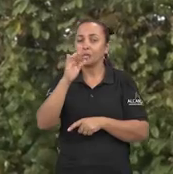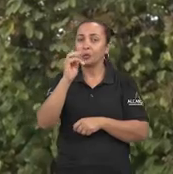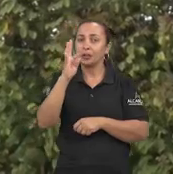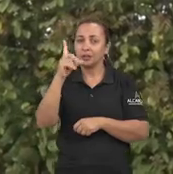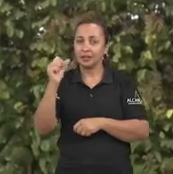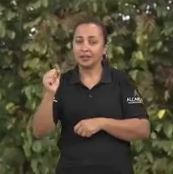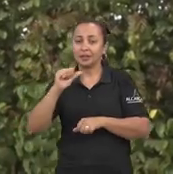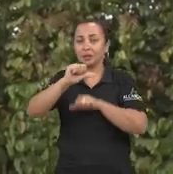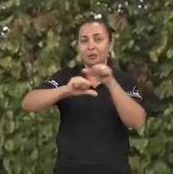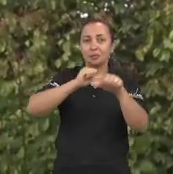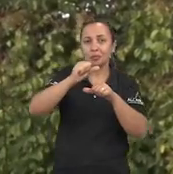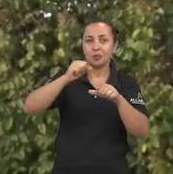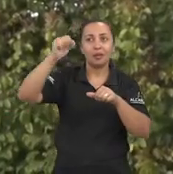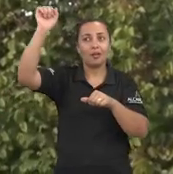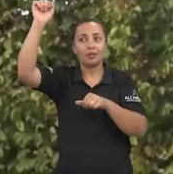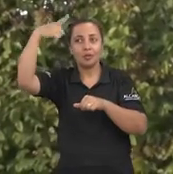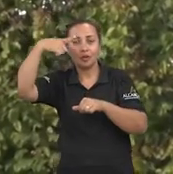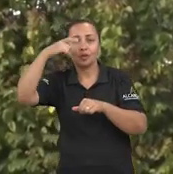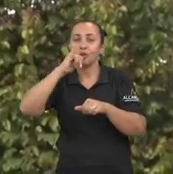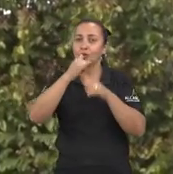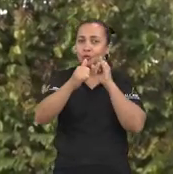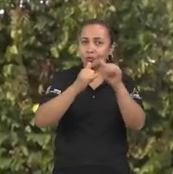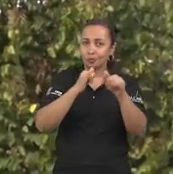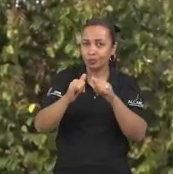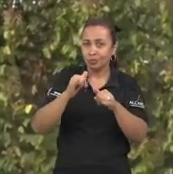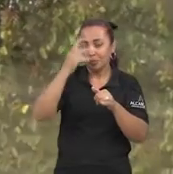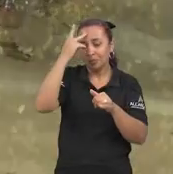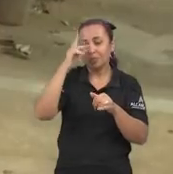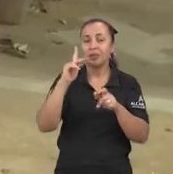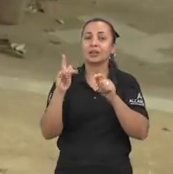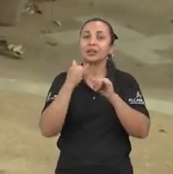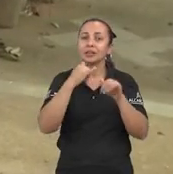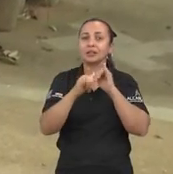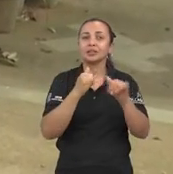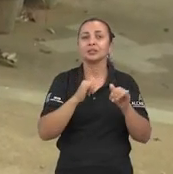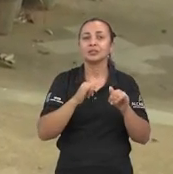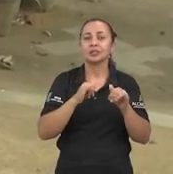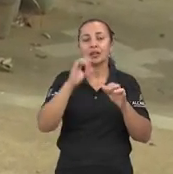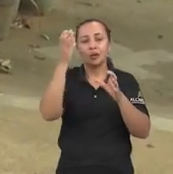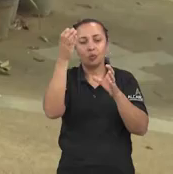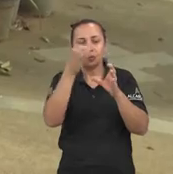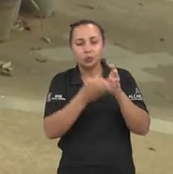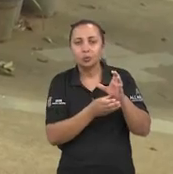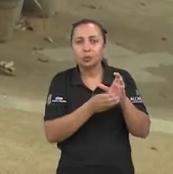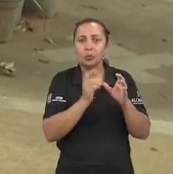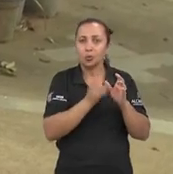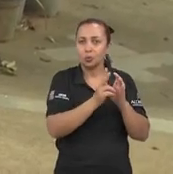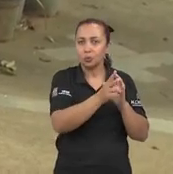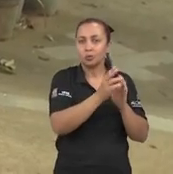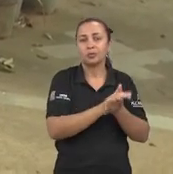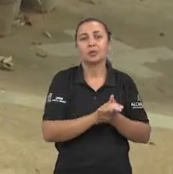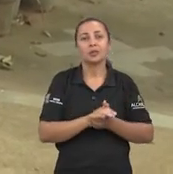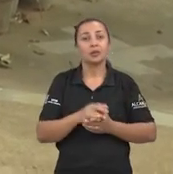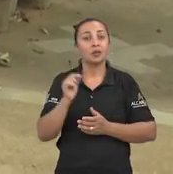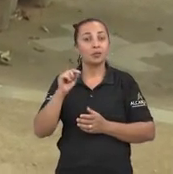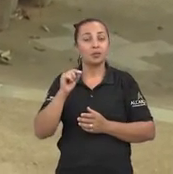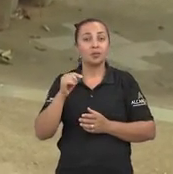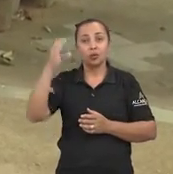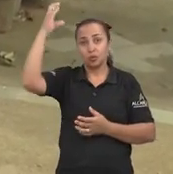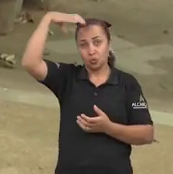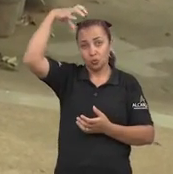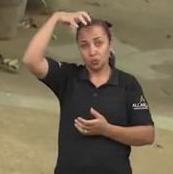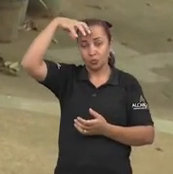células que transforma a energia do sol e energia alternada e energia através de uma vez ou energia contínuo né